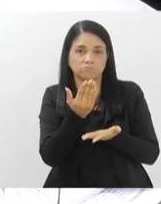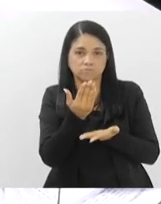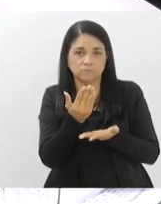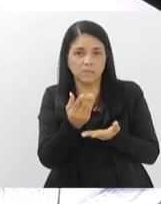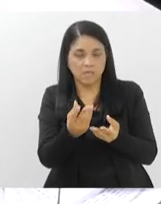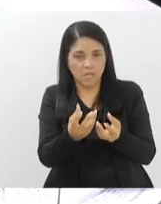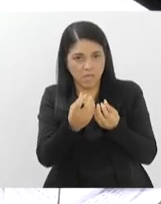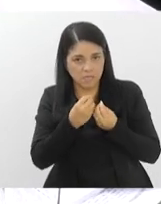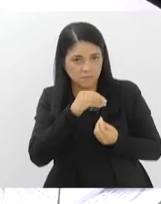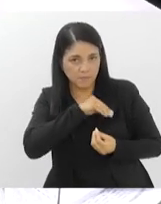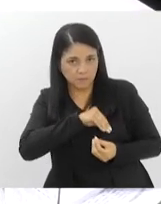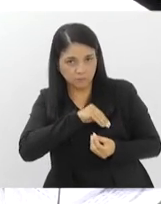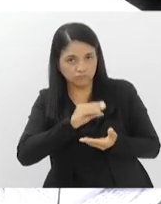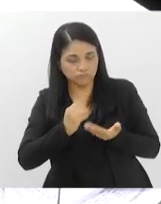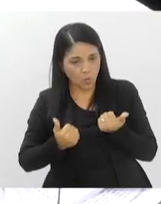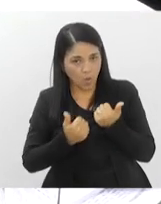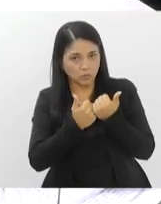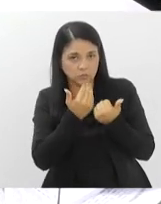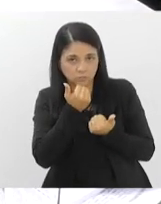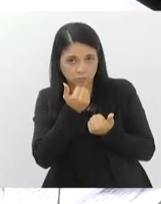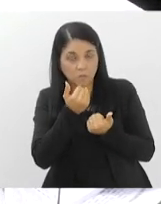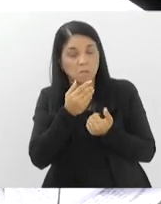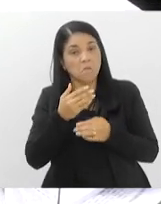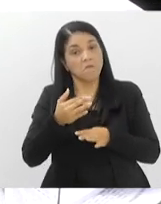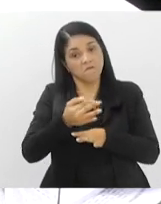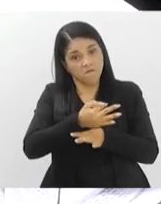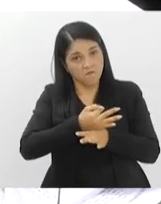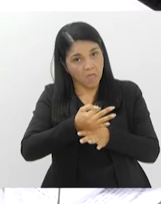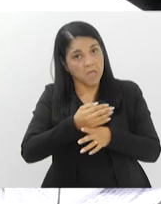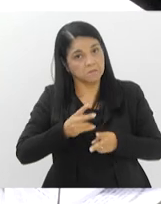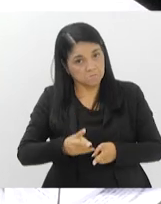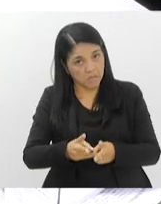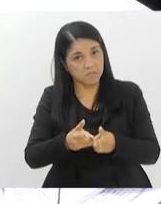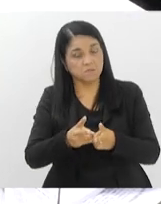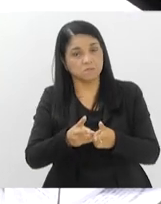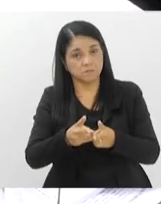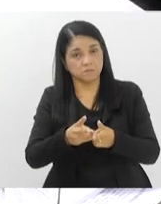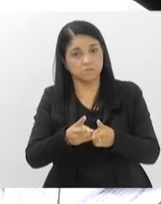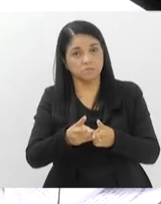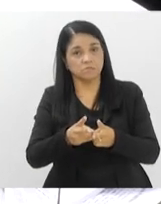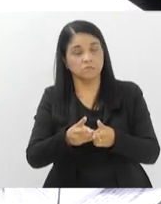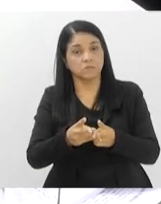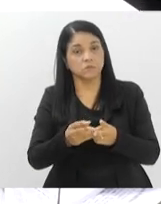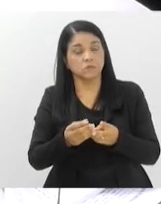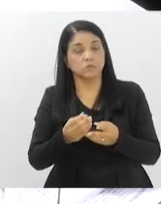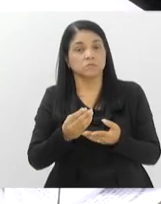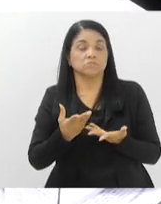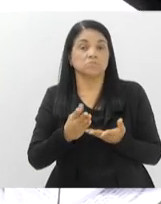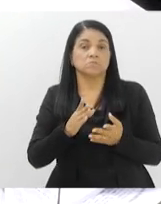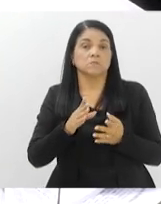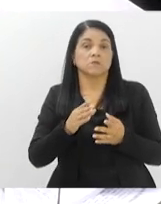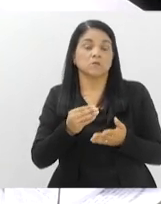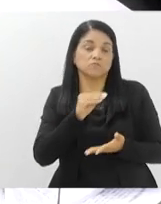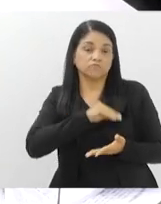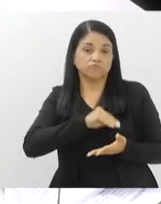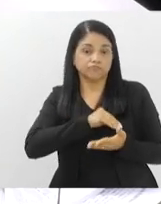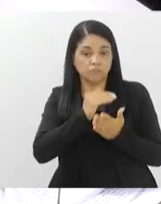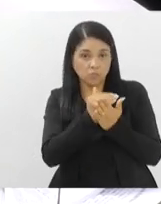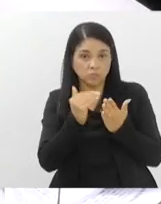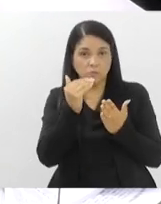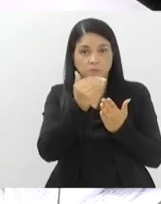mesmo tirando férias, desde que o benefício não ultrapassasse na sua conta